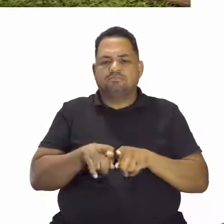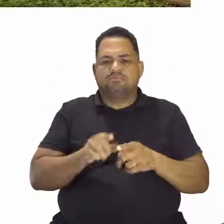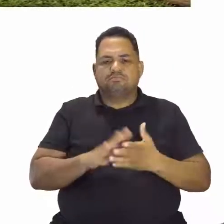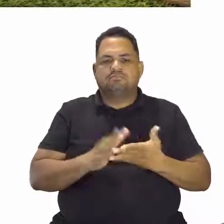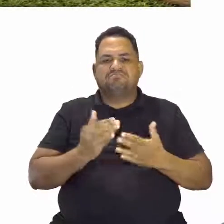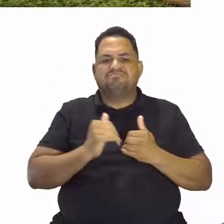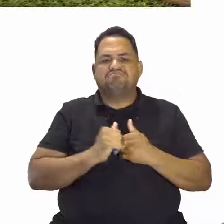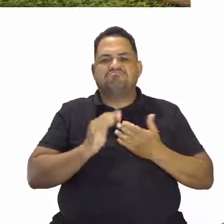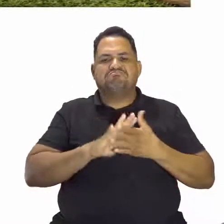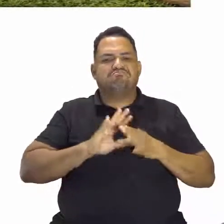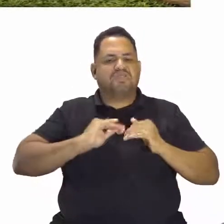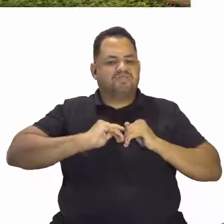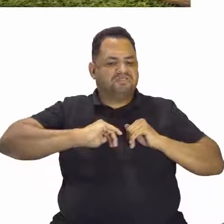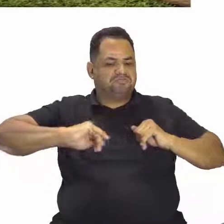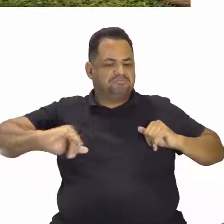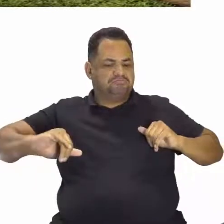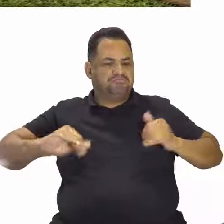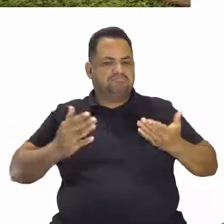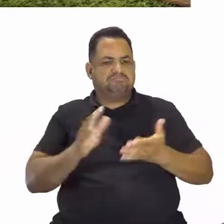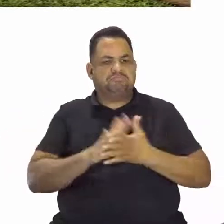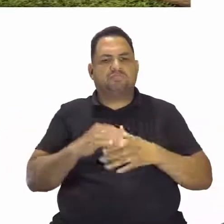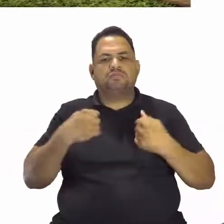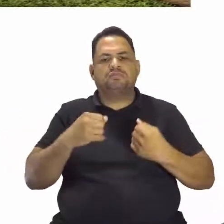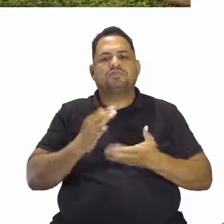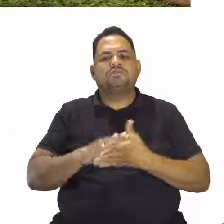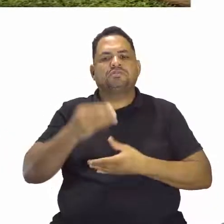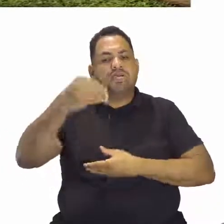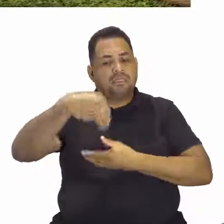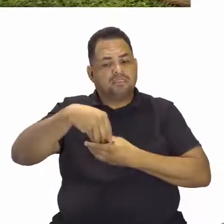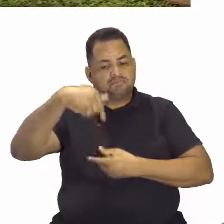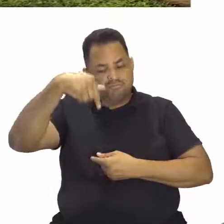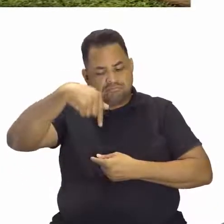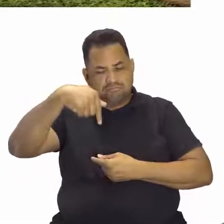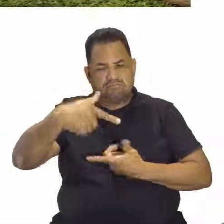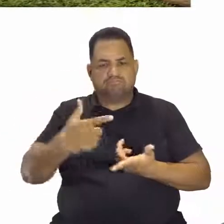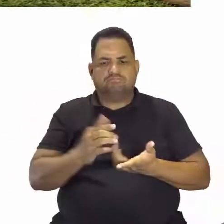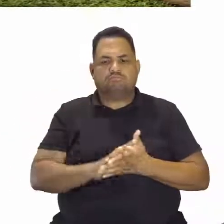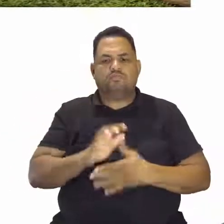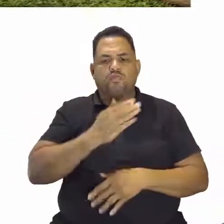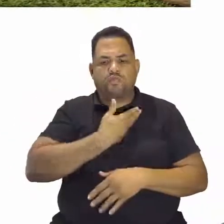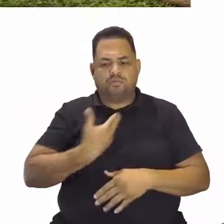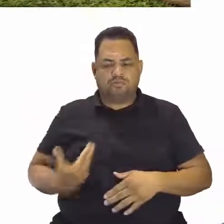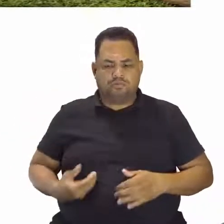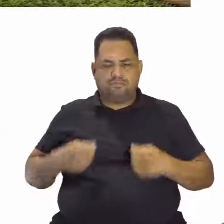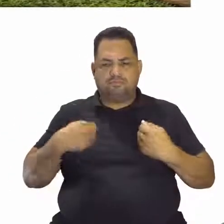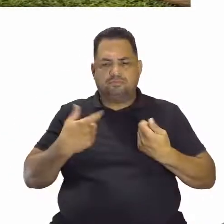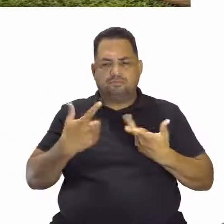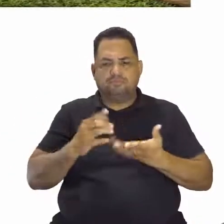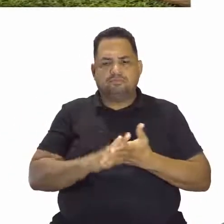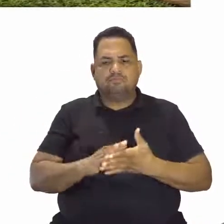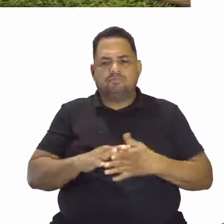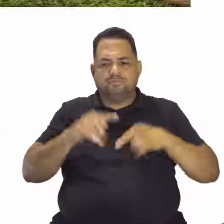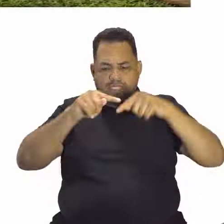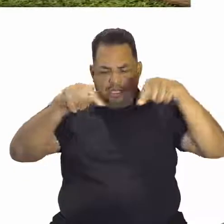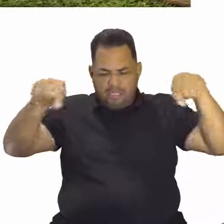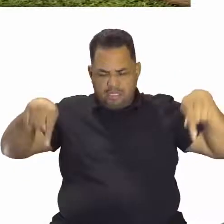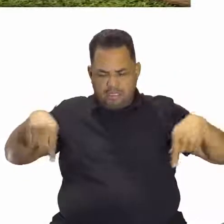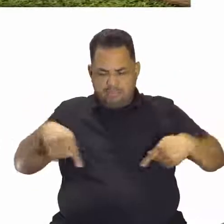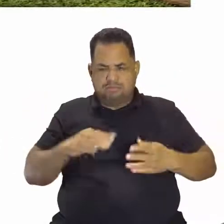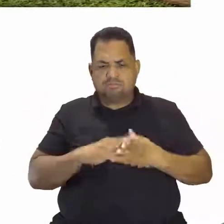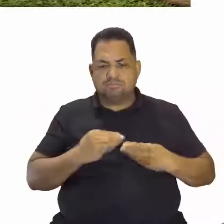conflitos agrários. Não, o Estado tem que estar aqui, gente. O Estado tem que estar aqui. tem que demarcar, tem que dar o documento